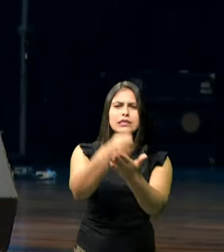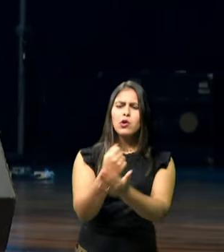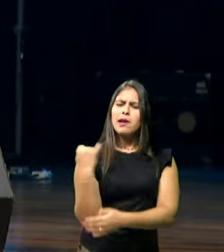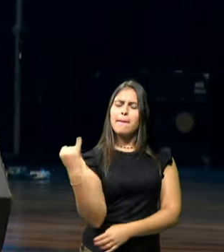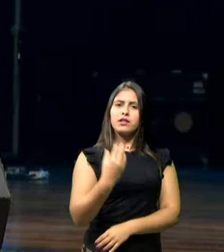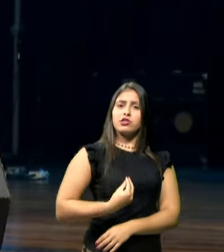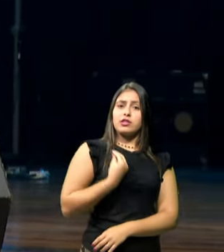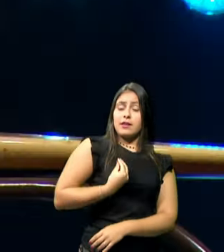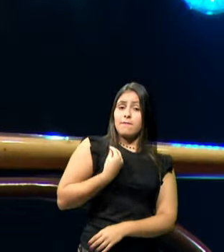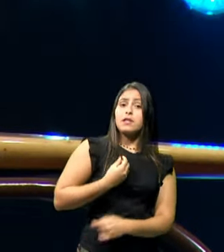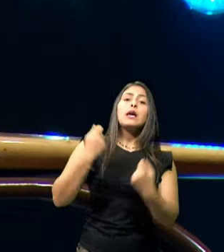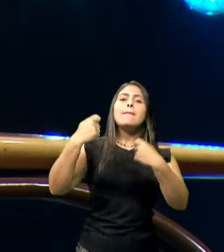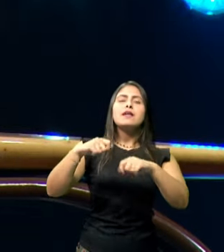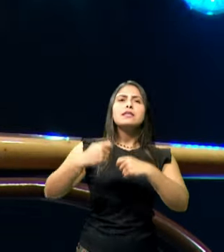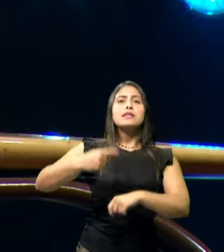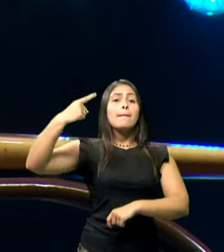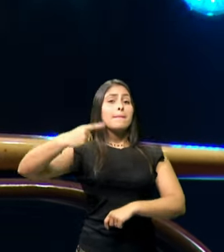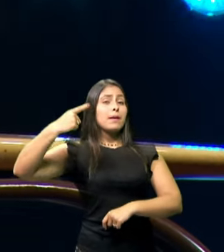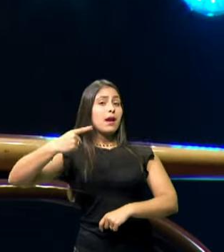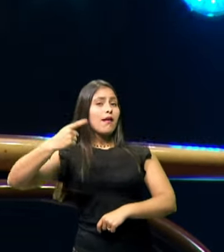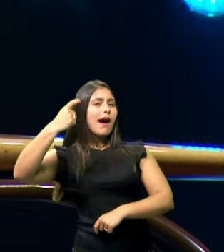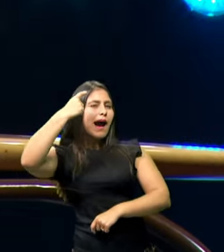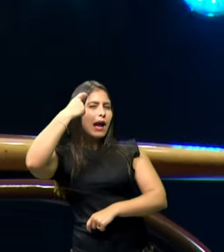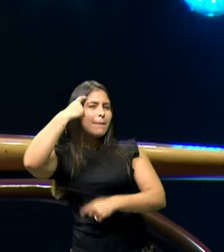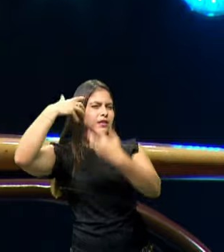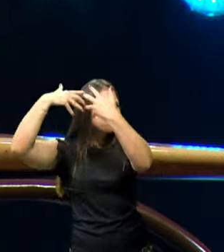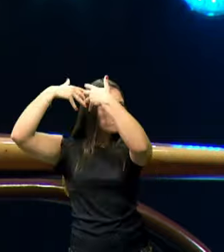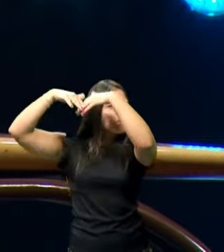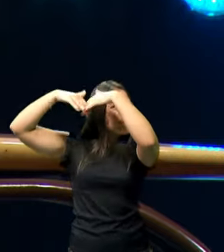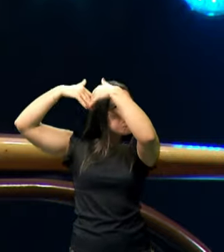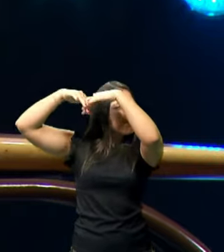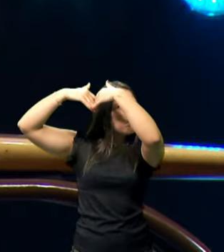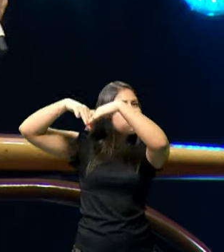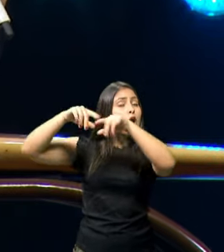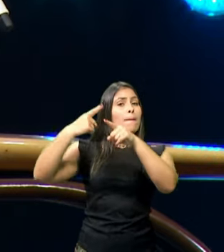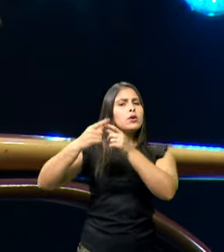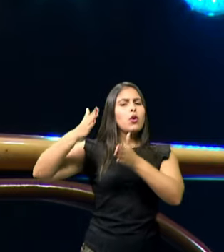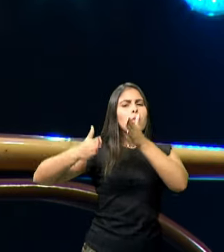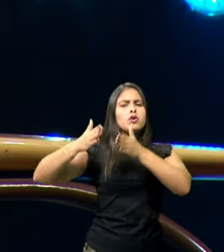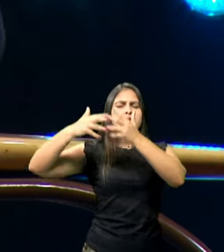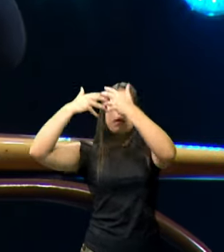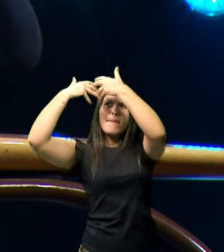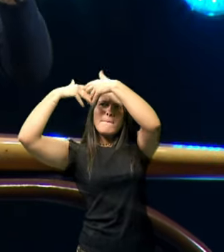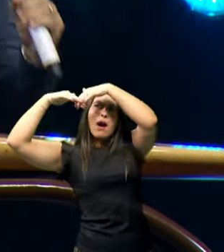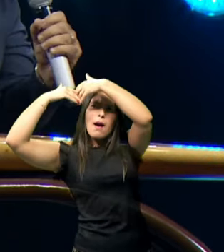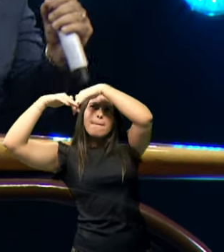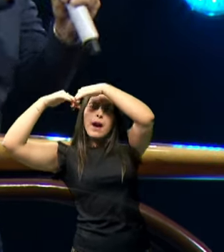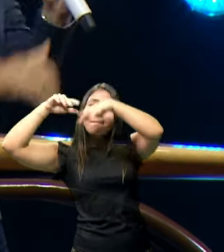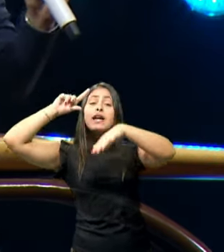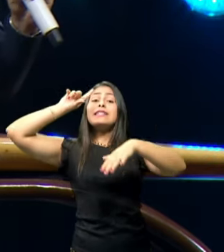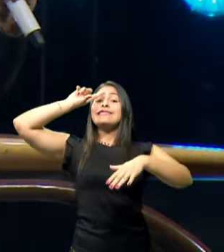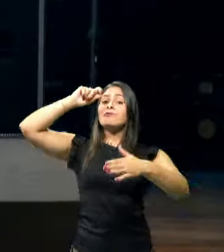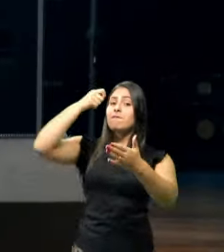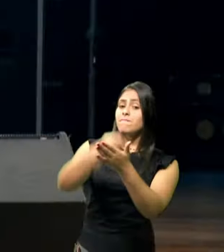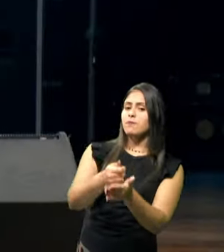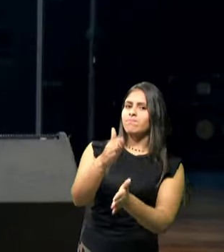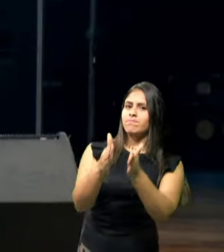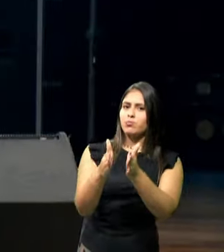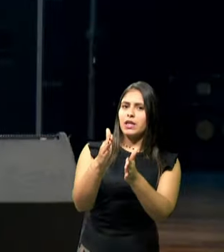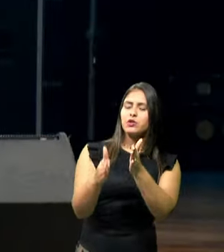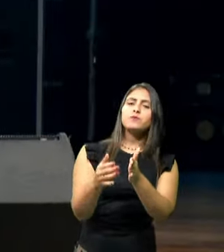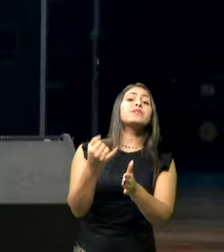vida? Tem que passar primeiro pela sua mente, porque o processo mental determina sobre todo ser humano.